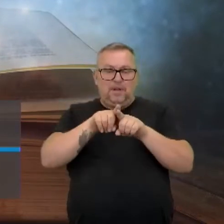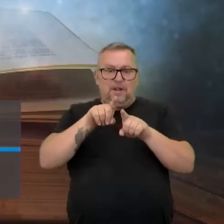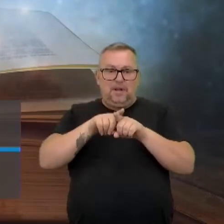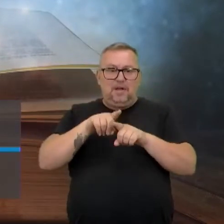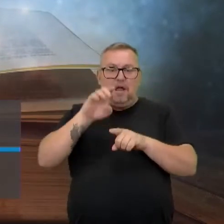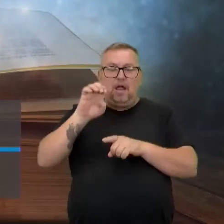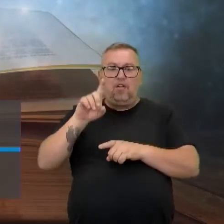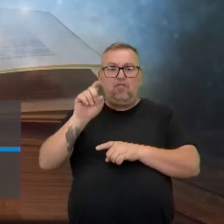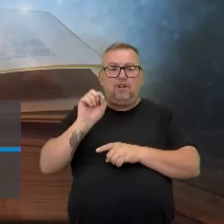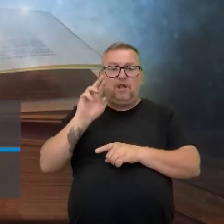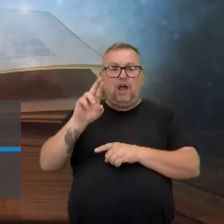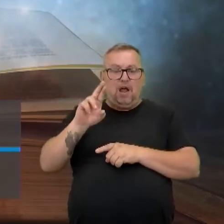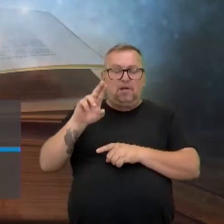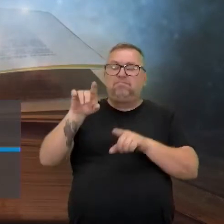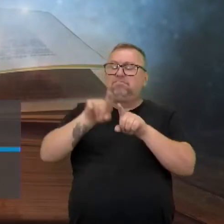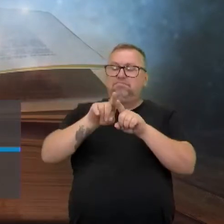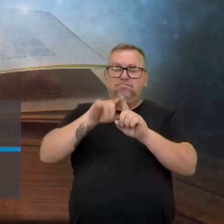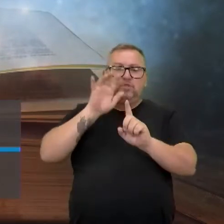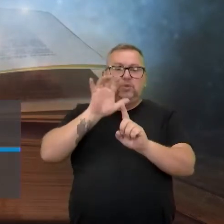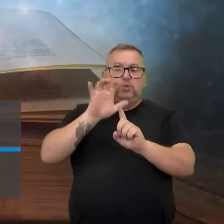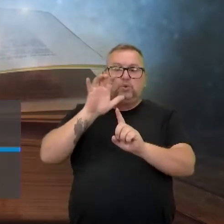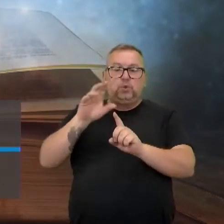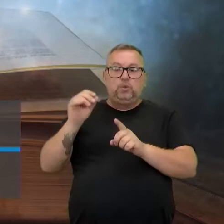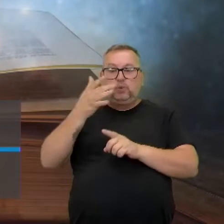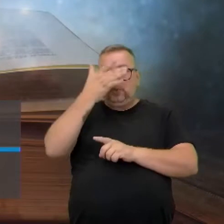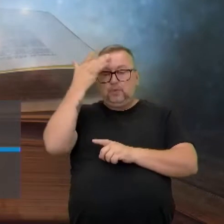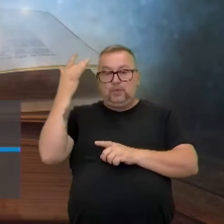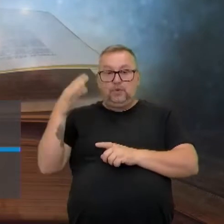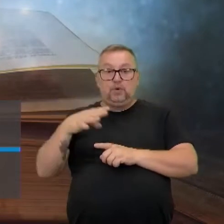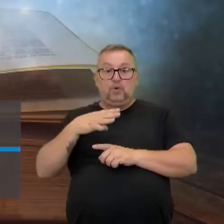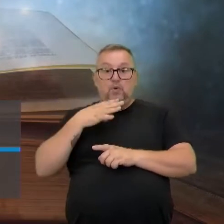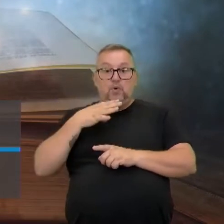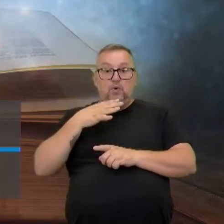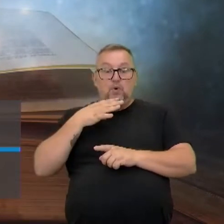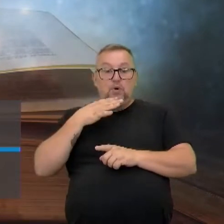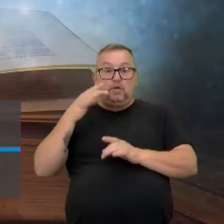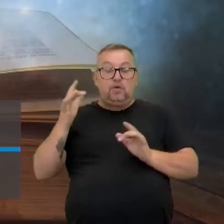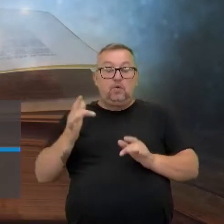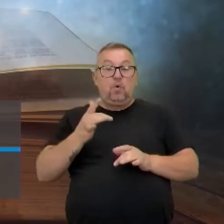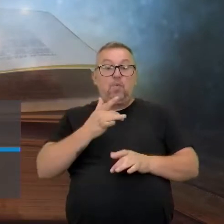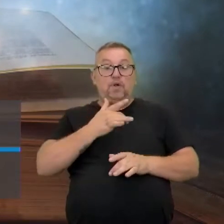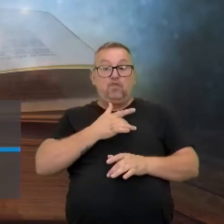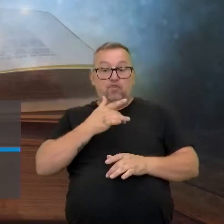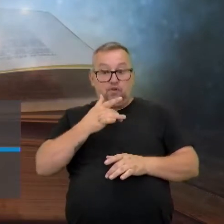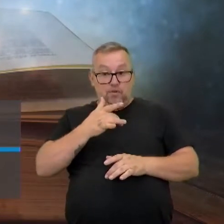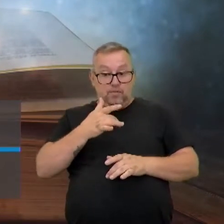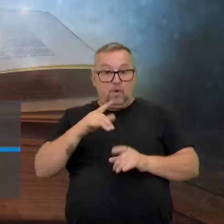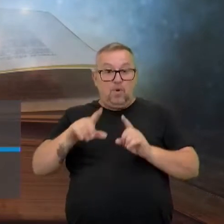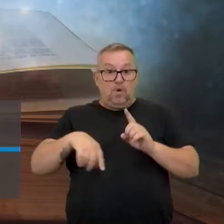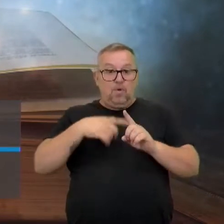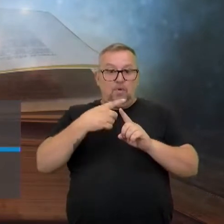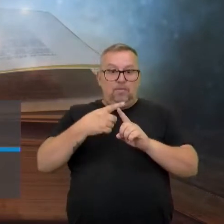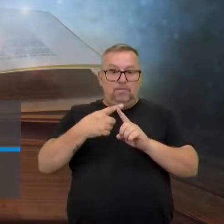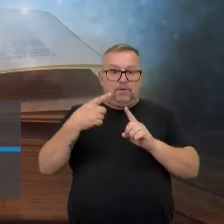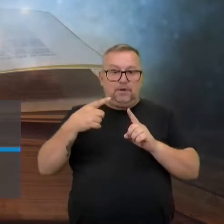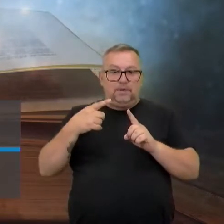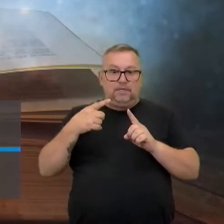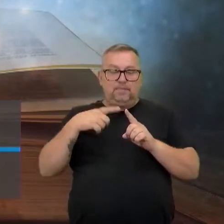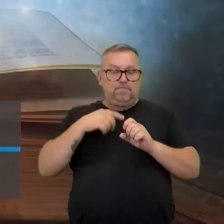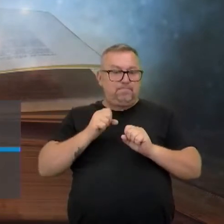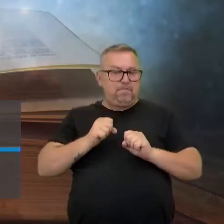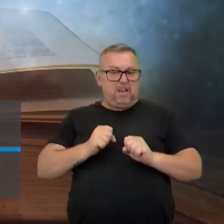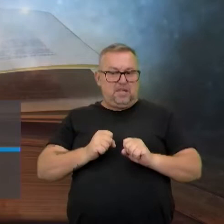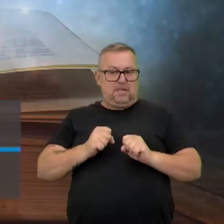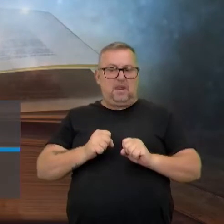ele foi o cara que inspirou muita gente. Conhecido do romantismo, aquele romantismo mais gótico, tá? Mais